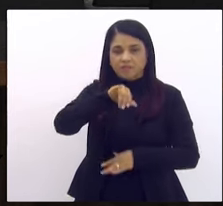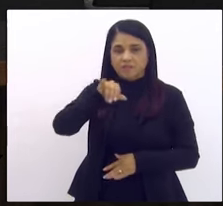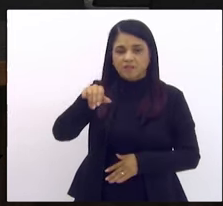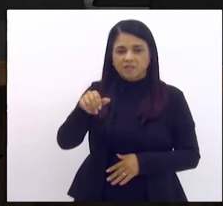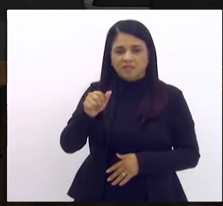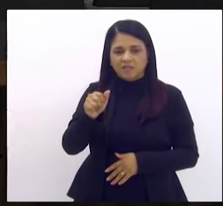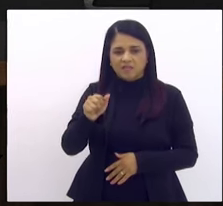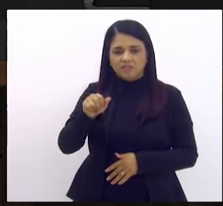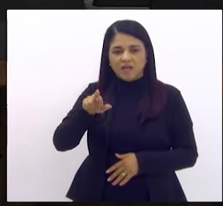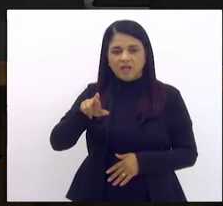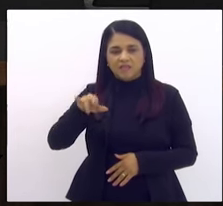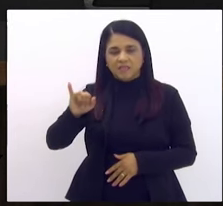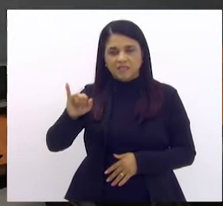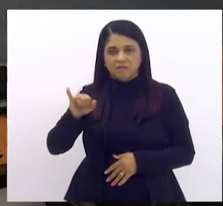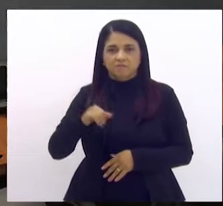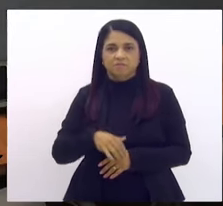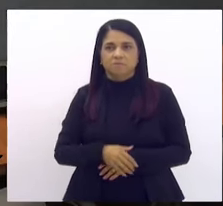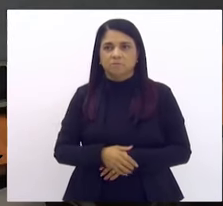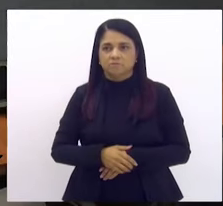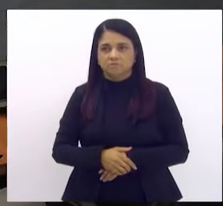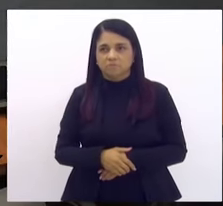Abriu aí.